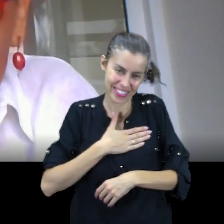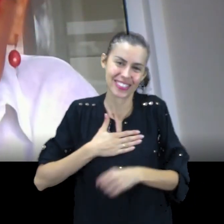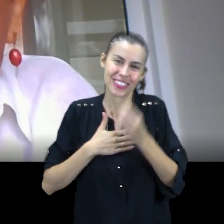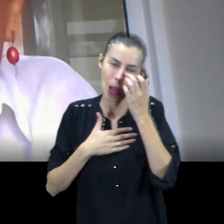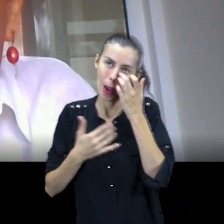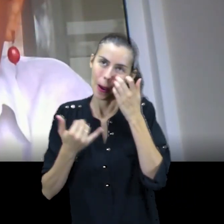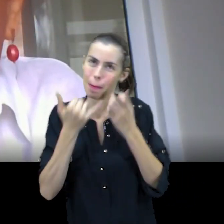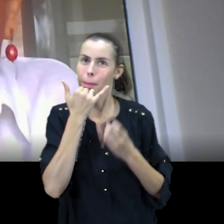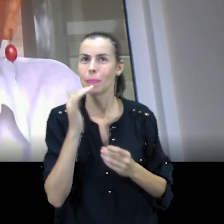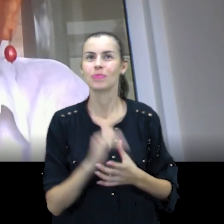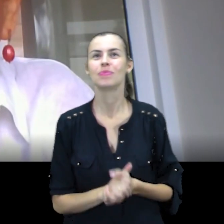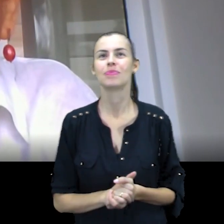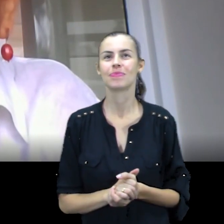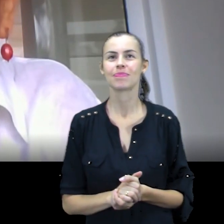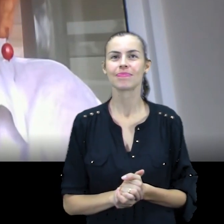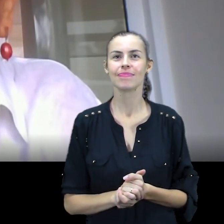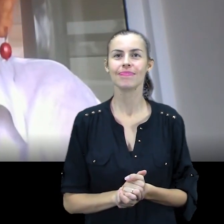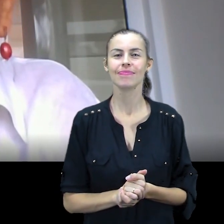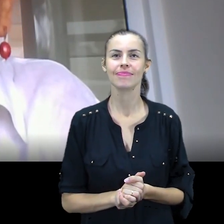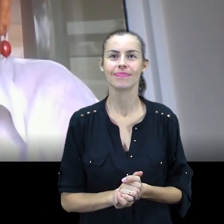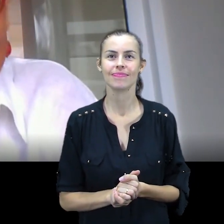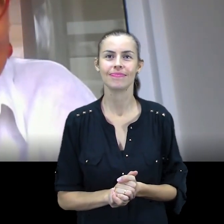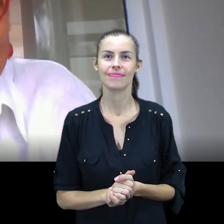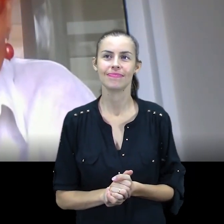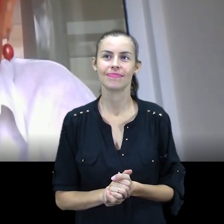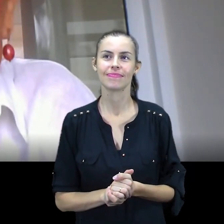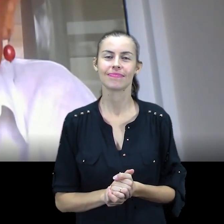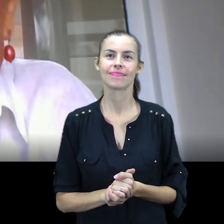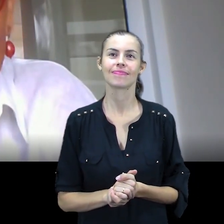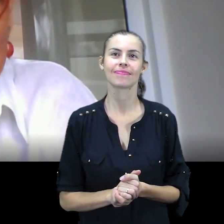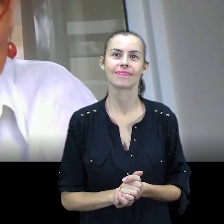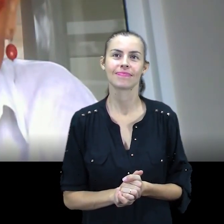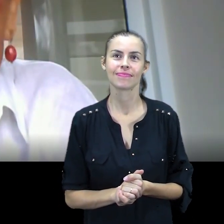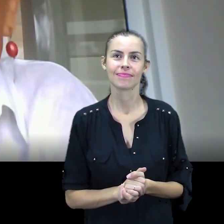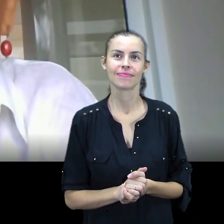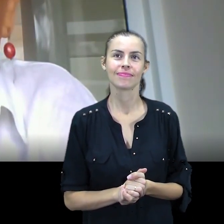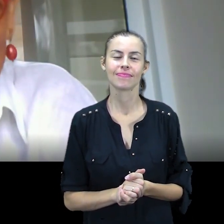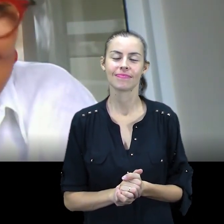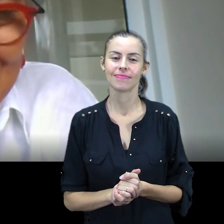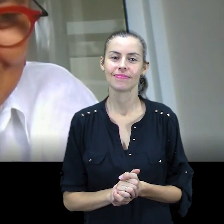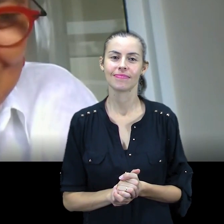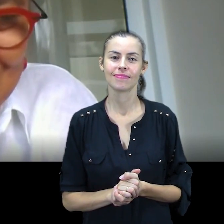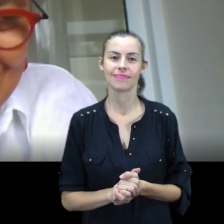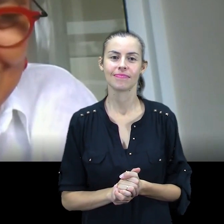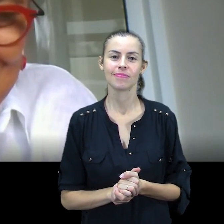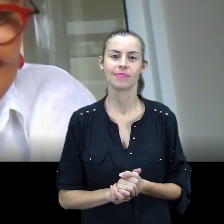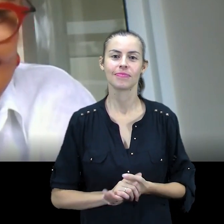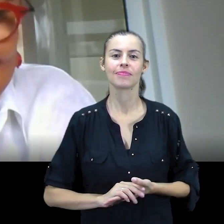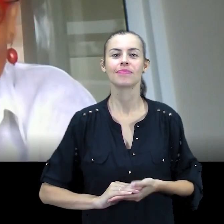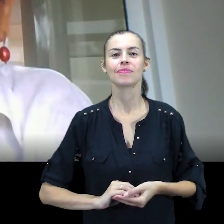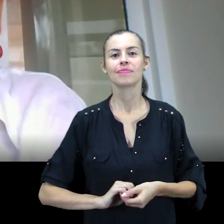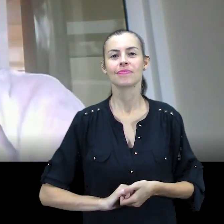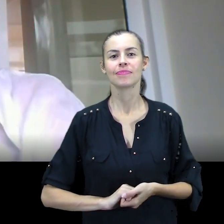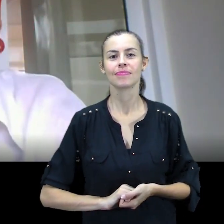A professora Laura Rifo quer falar e eu já saúdo ela aqui, muito contente de vê-la aqui com a